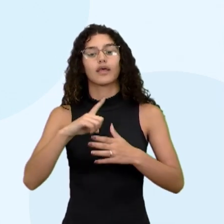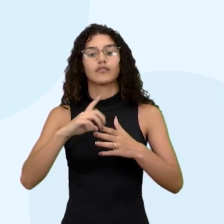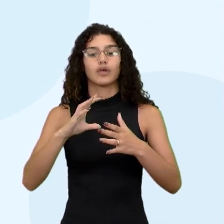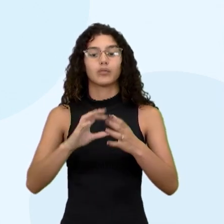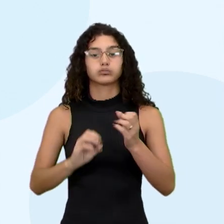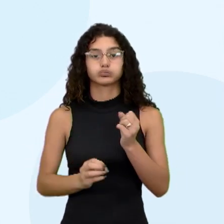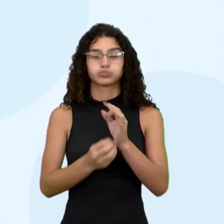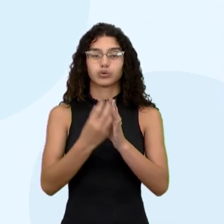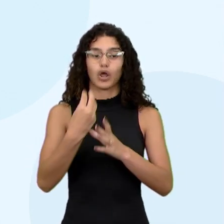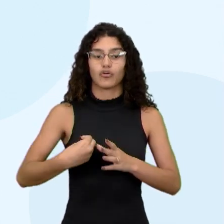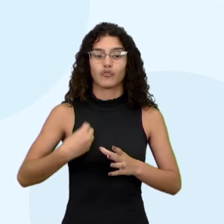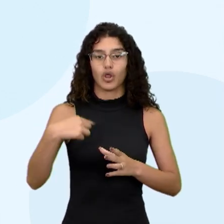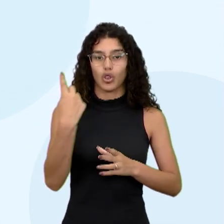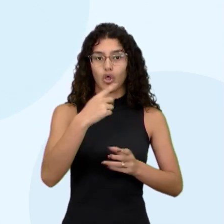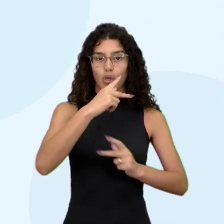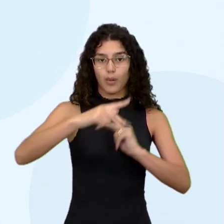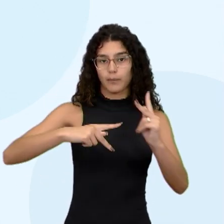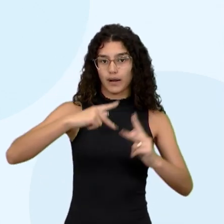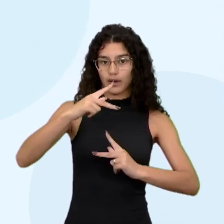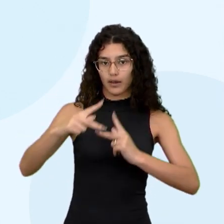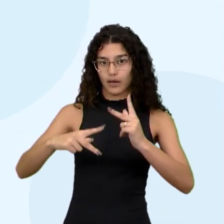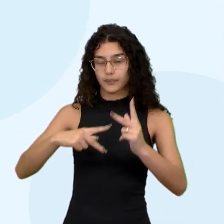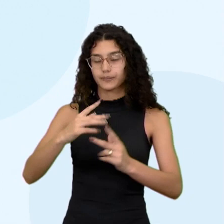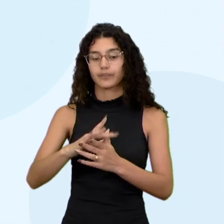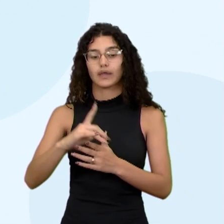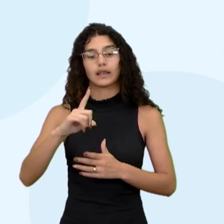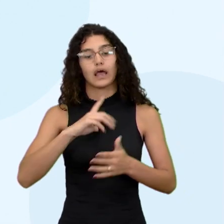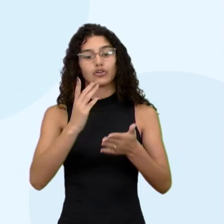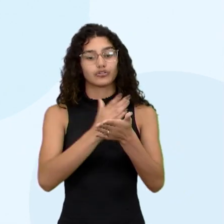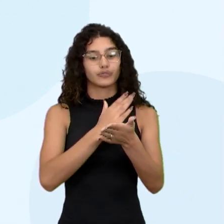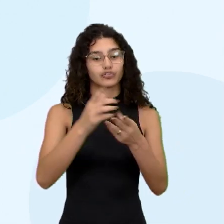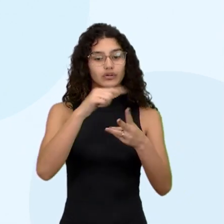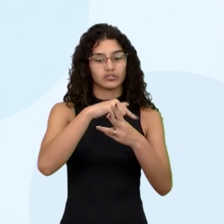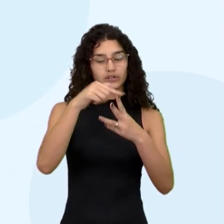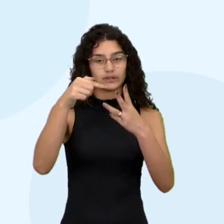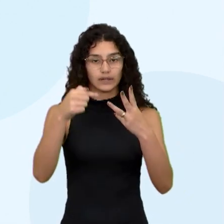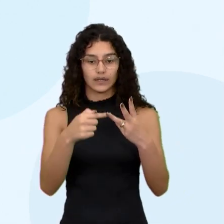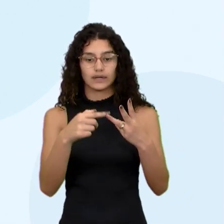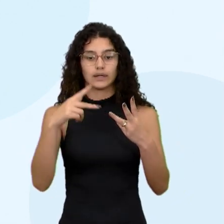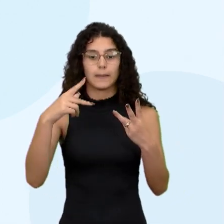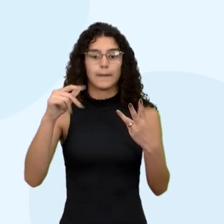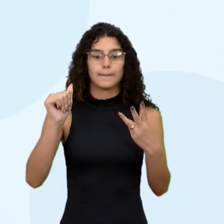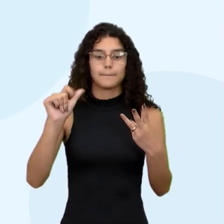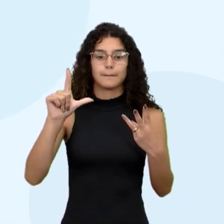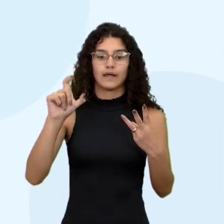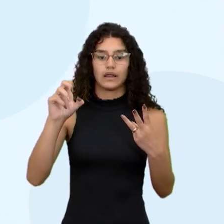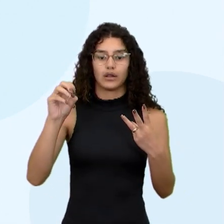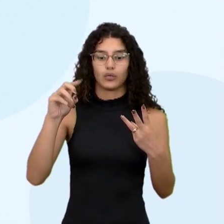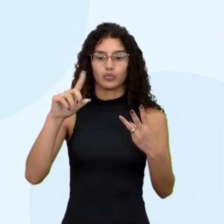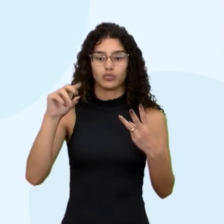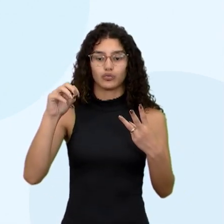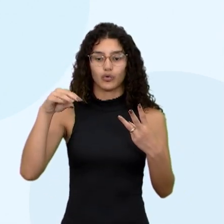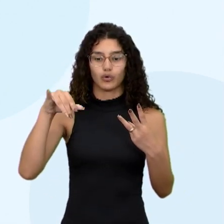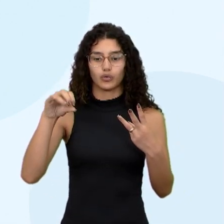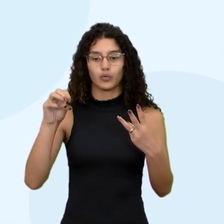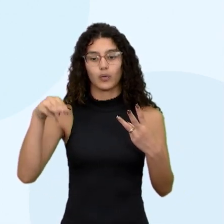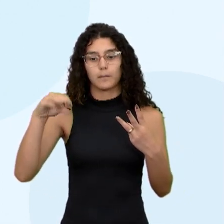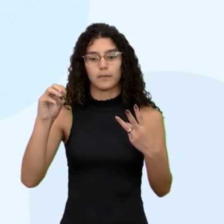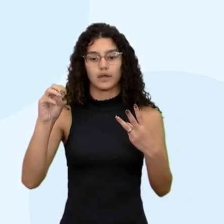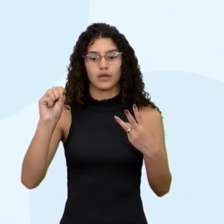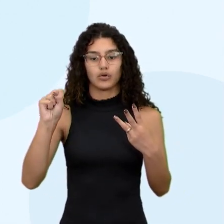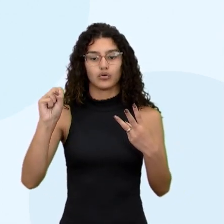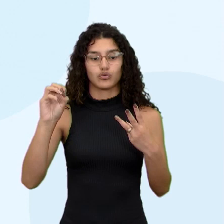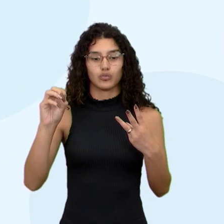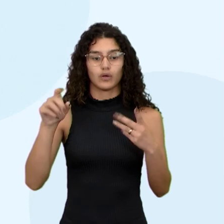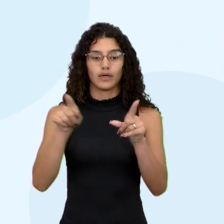explosão de vida no nosso planeta. Ele está dividido em 3 eras: o Paleozoico, o Mesozoico e o Cenozoico, que são os